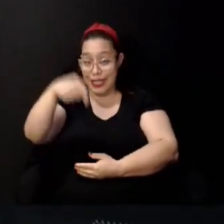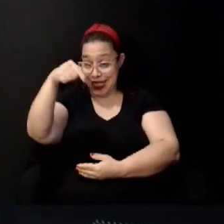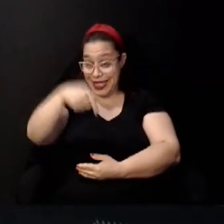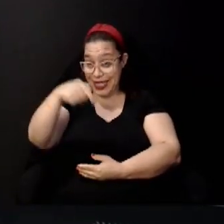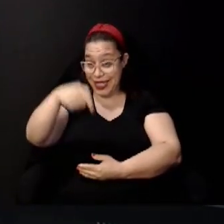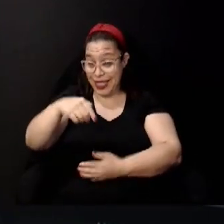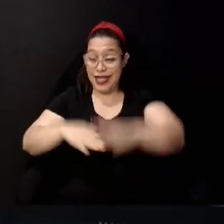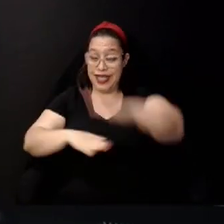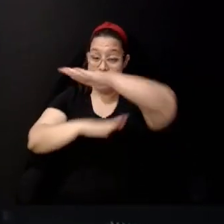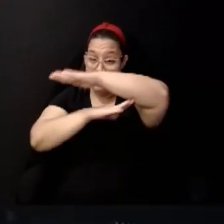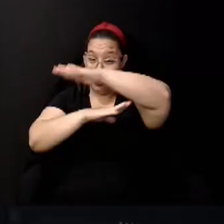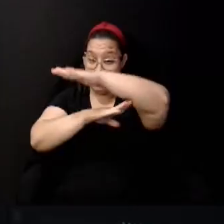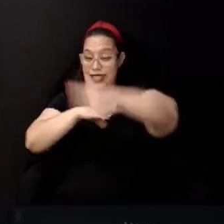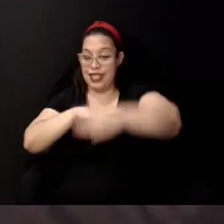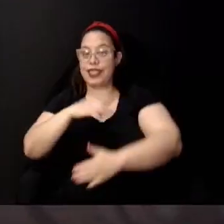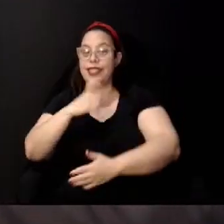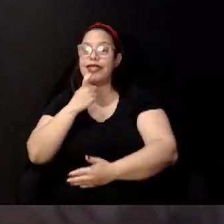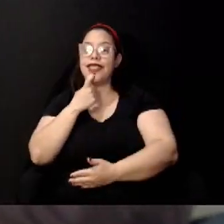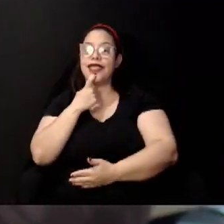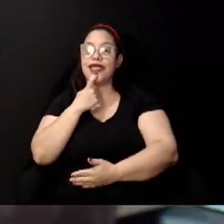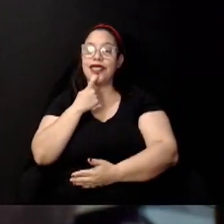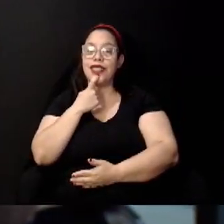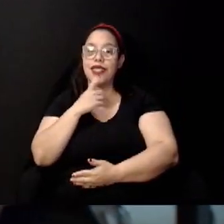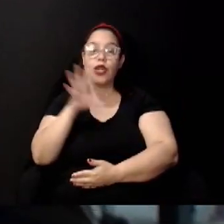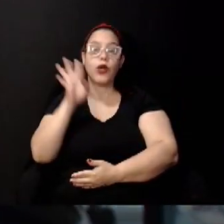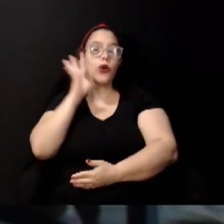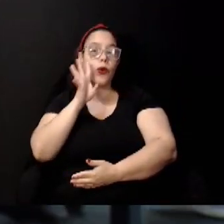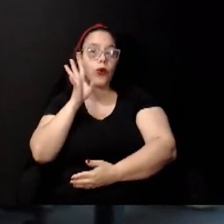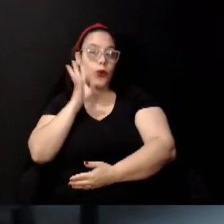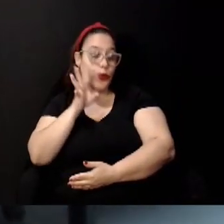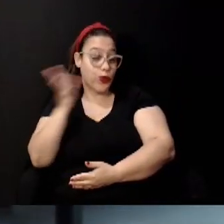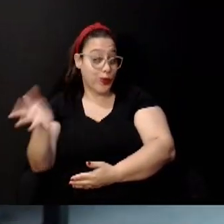câmera original, e eu tô achando bem legal.